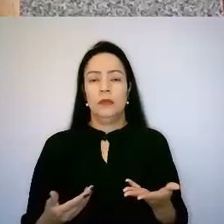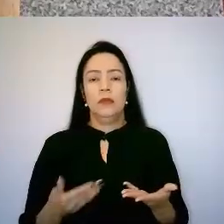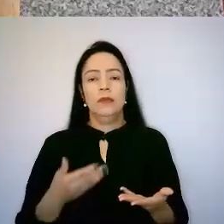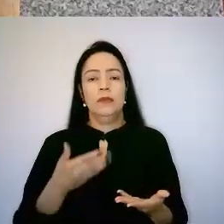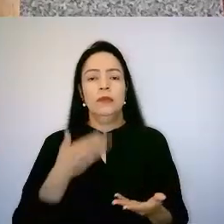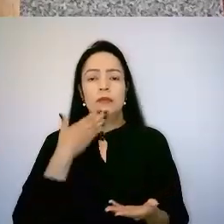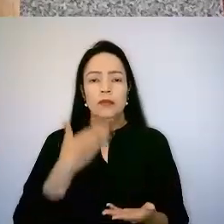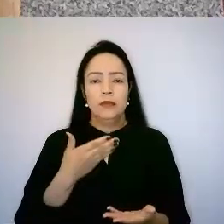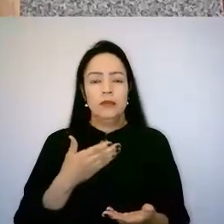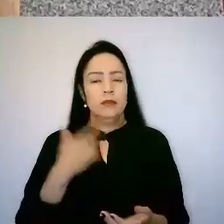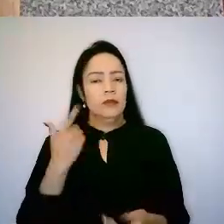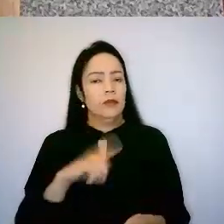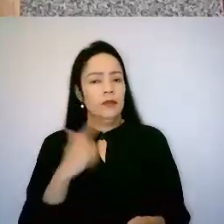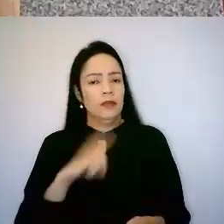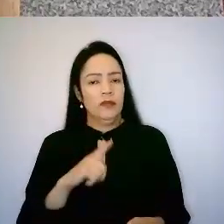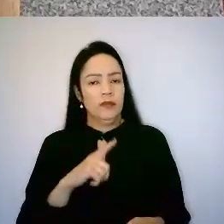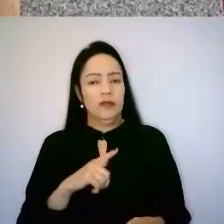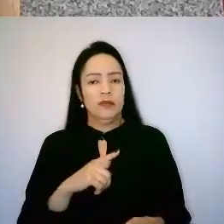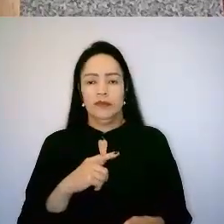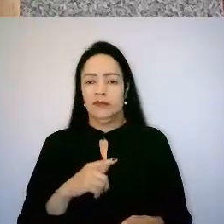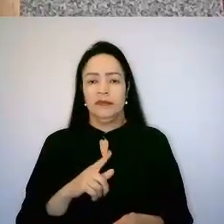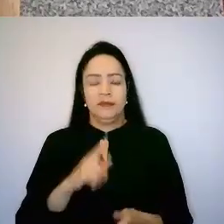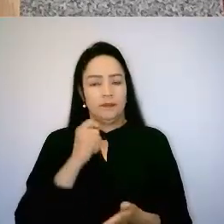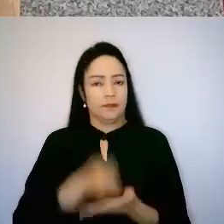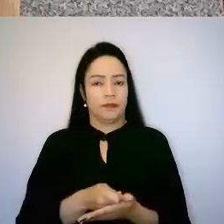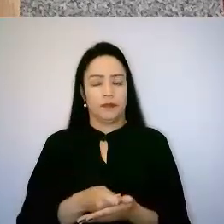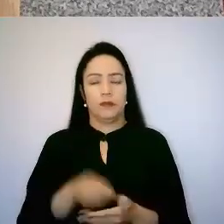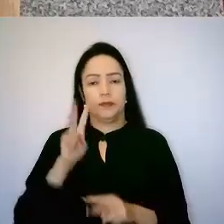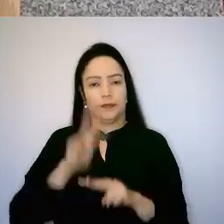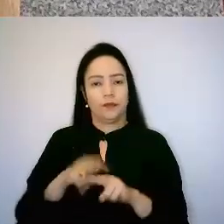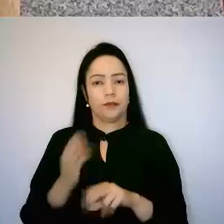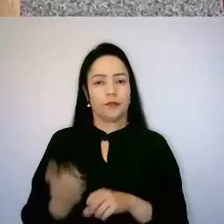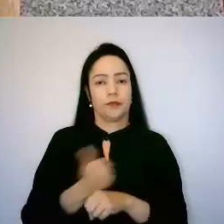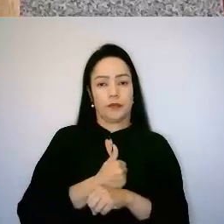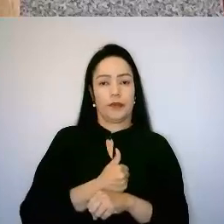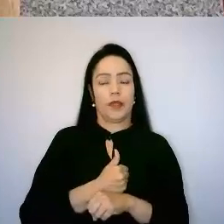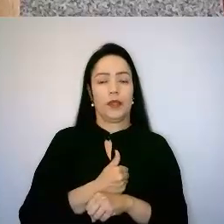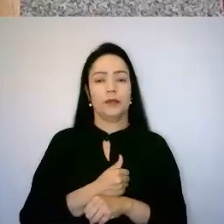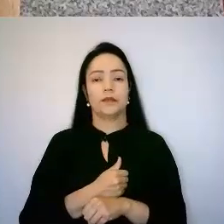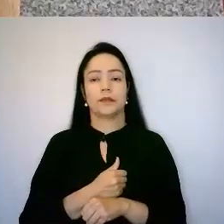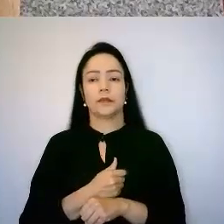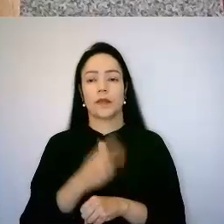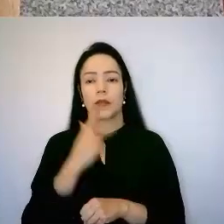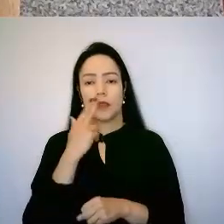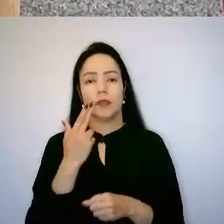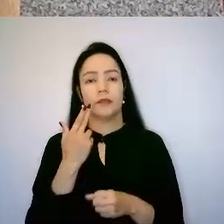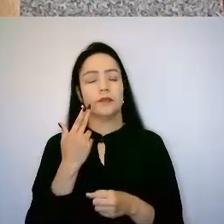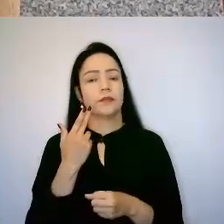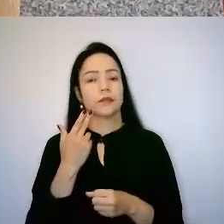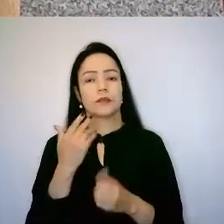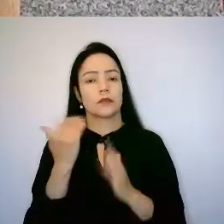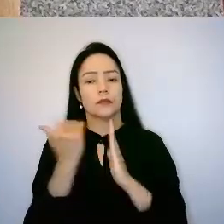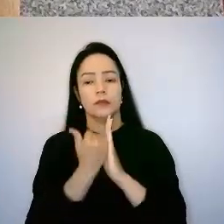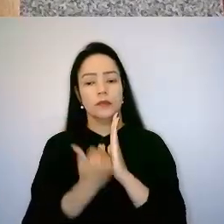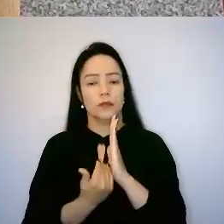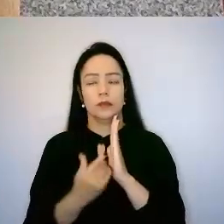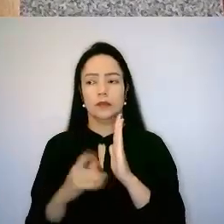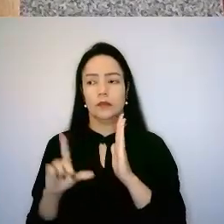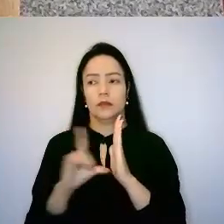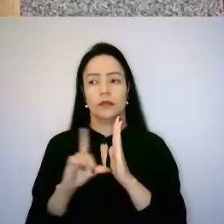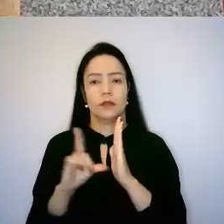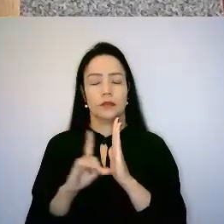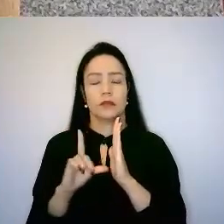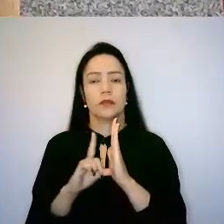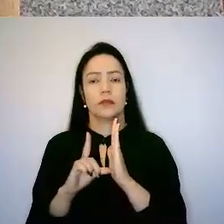decretação de uma prisão preventiva é basicamente violar frontalmente o princípio o princípio mais